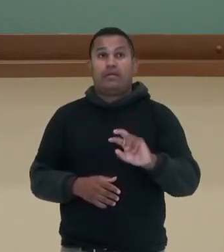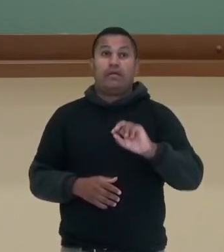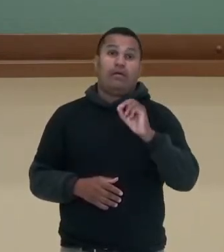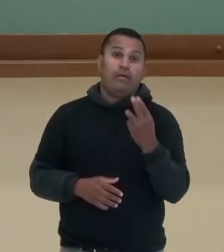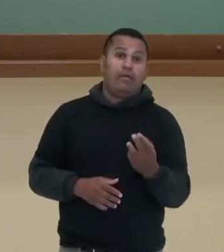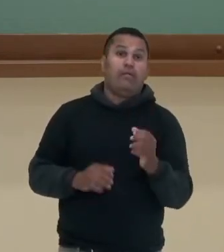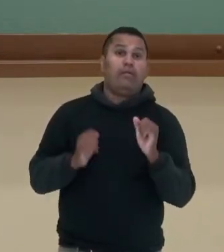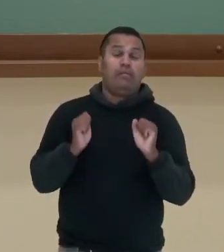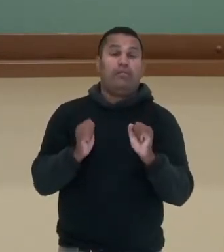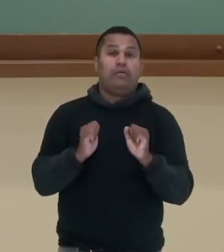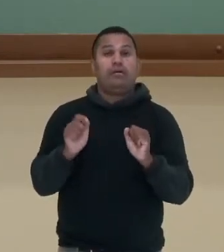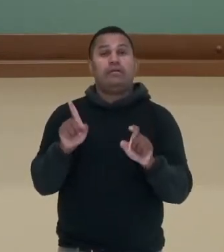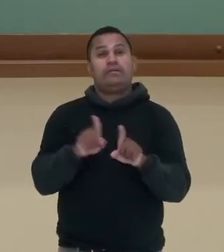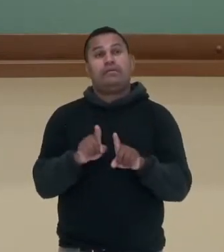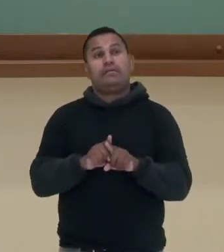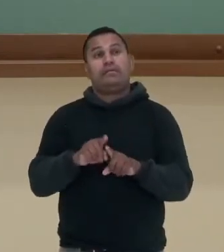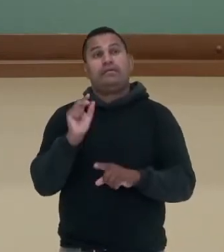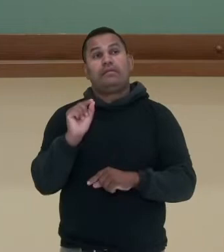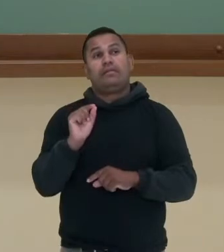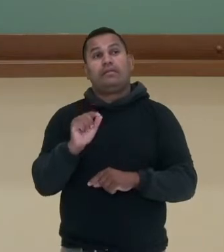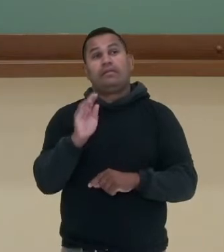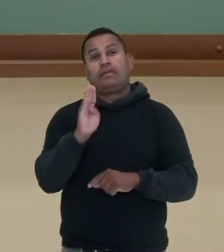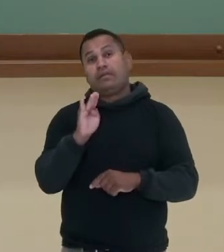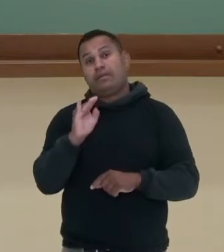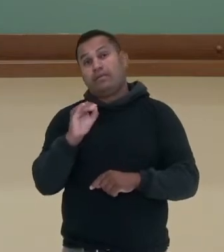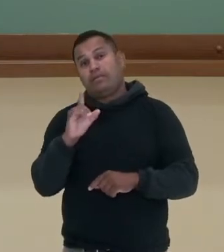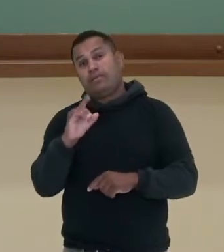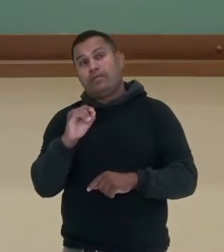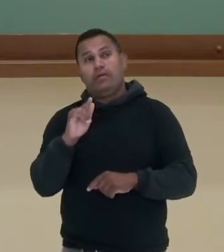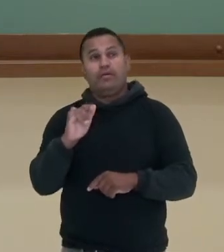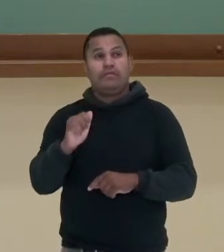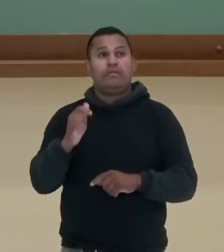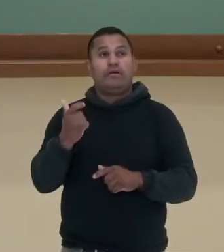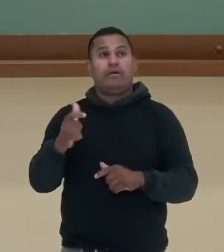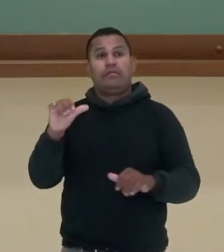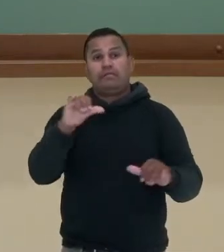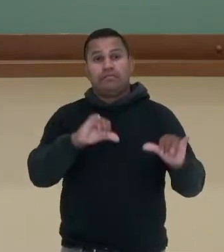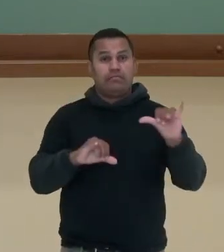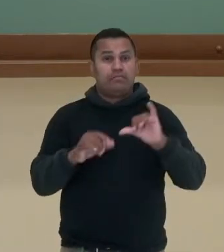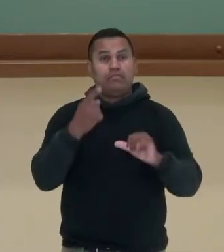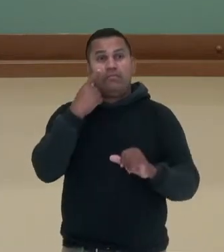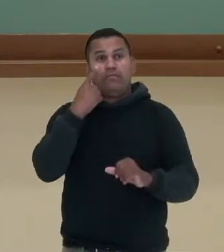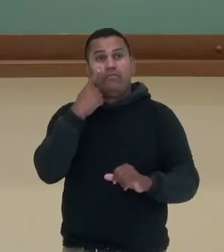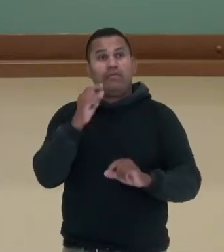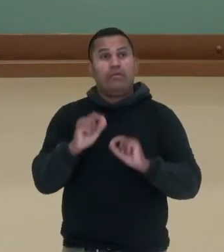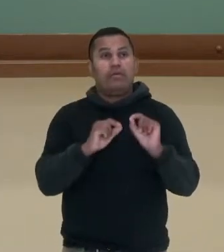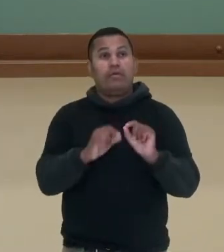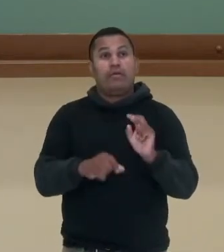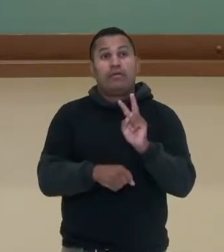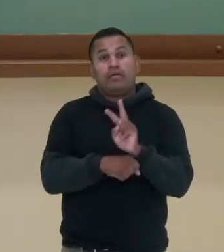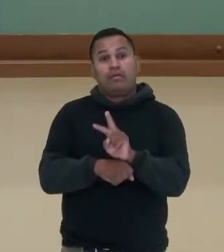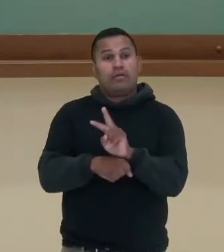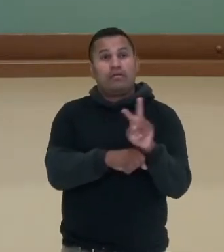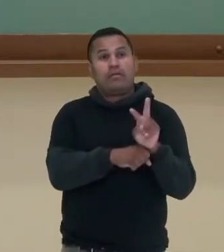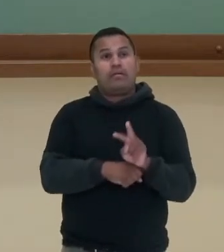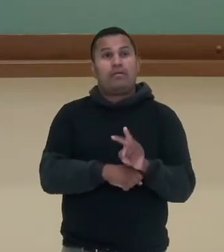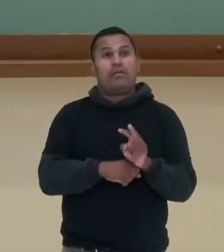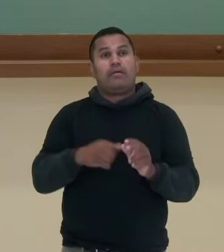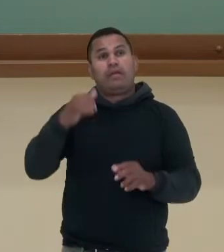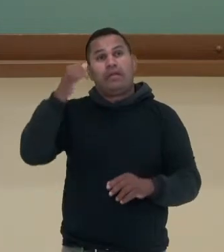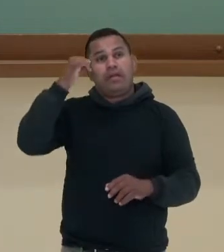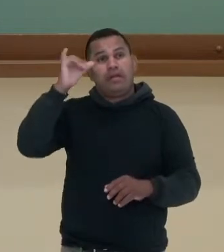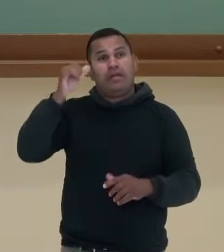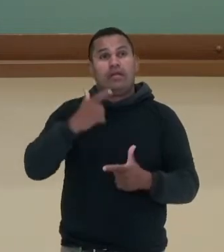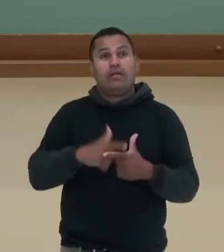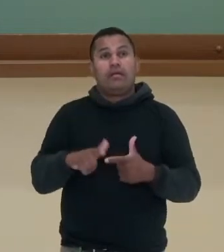analisar aqueles seres vivos que estão naquele local. Vai estudar esses impactos e as consequências globais. Então, quais são os